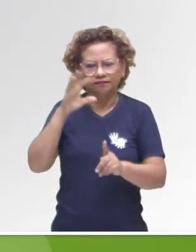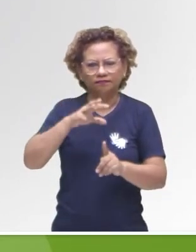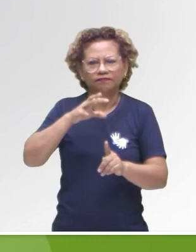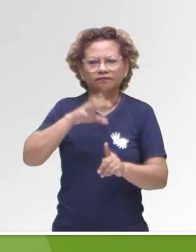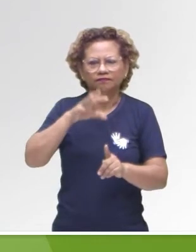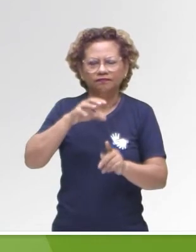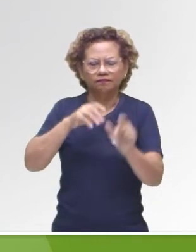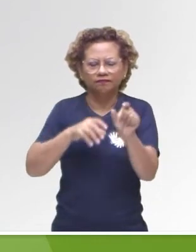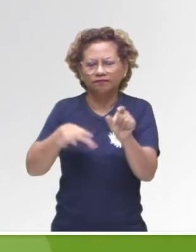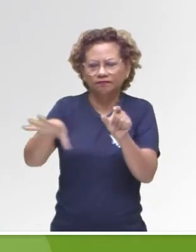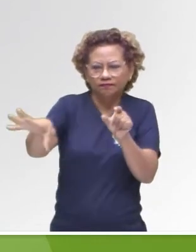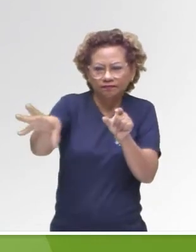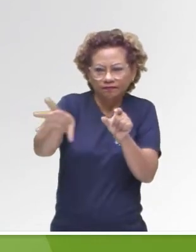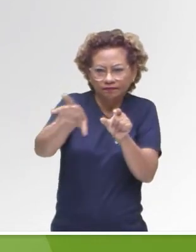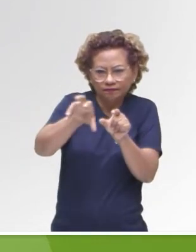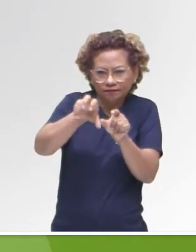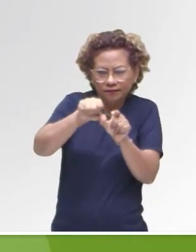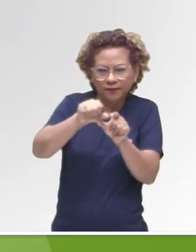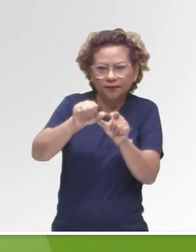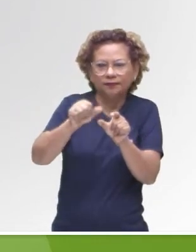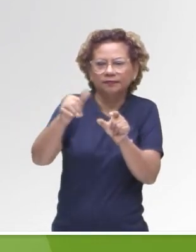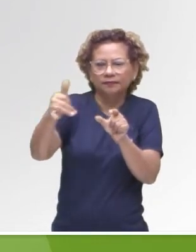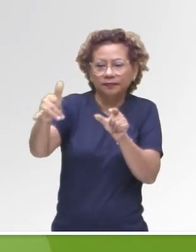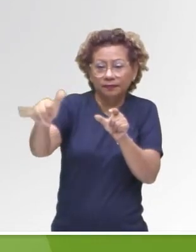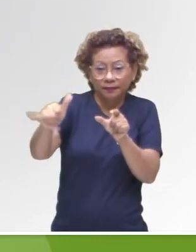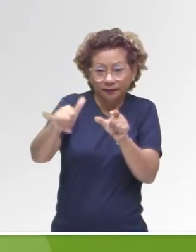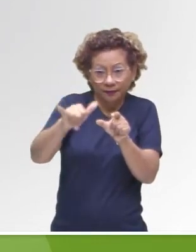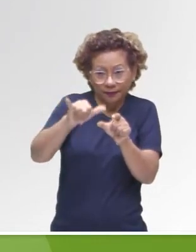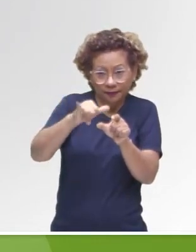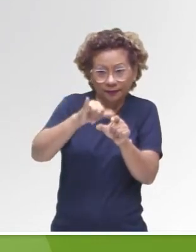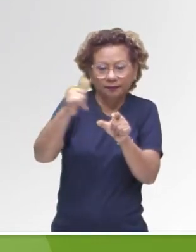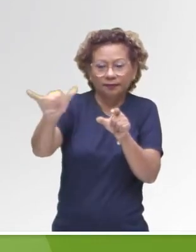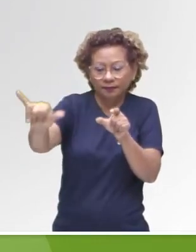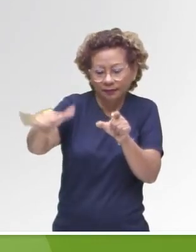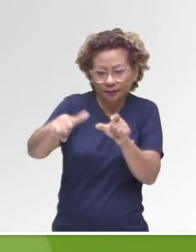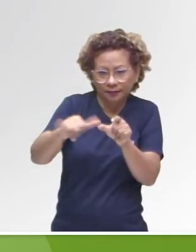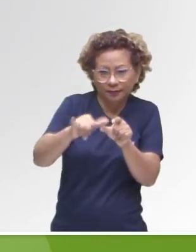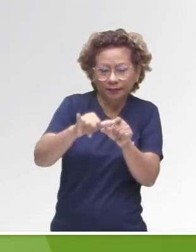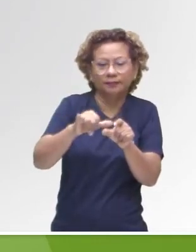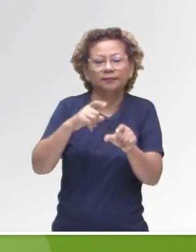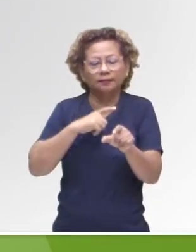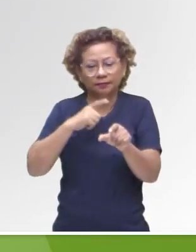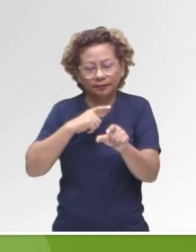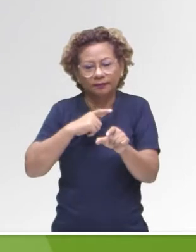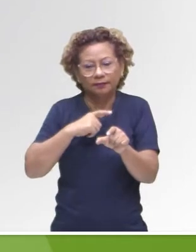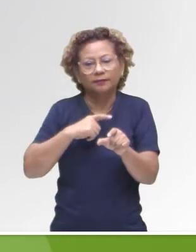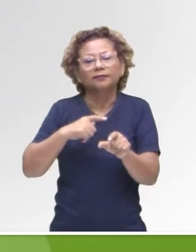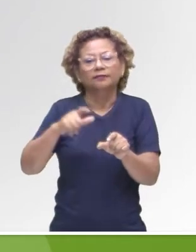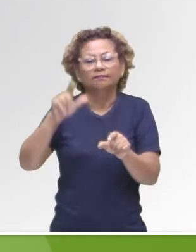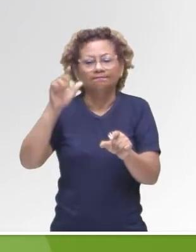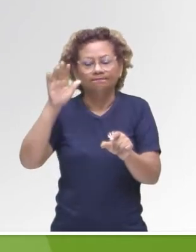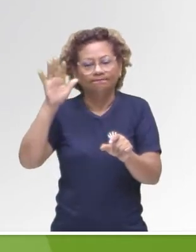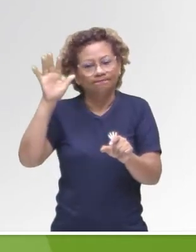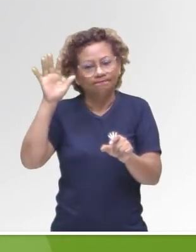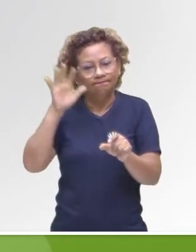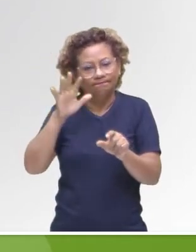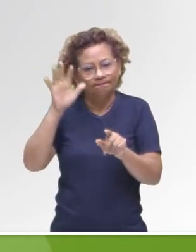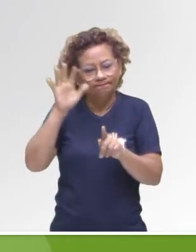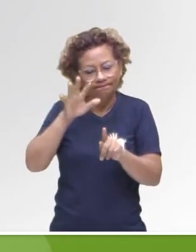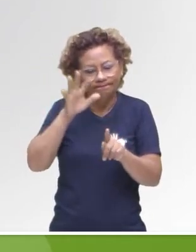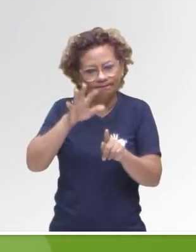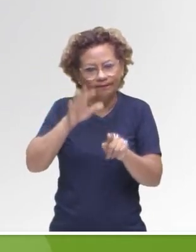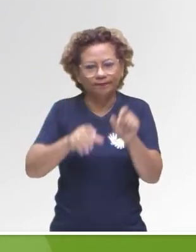capacitor, tirando aí a diferença de potencial, que a gente vai ver que tem uma influência muito grande para o